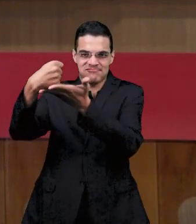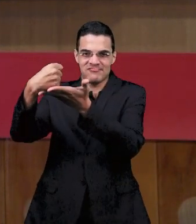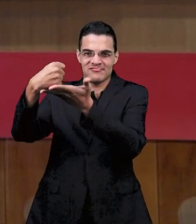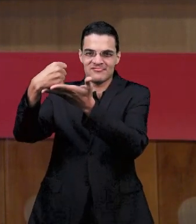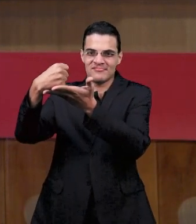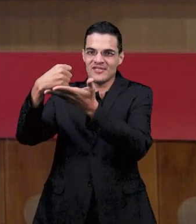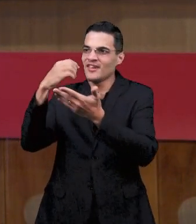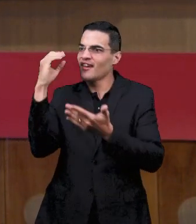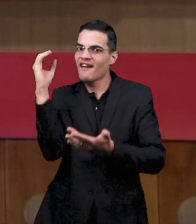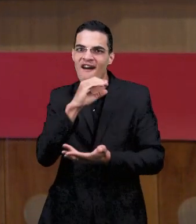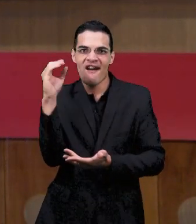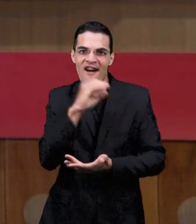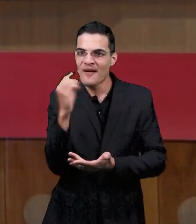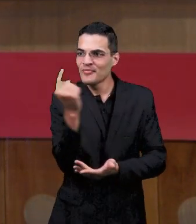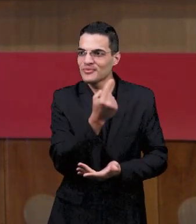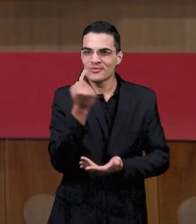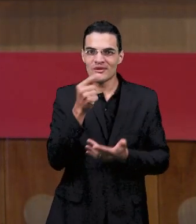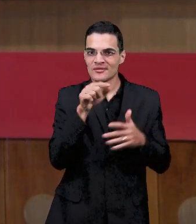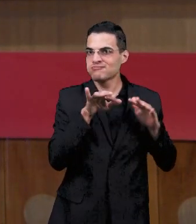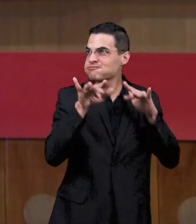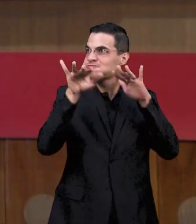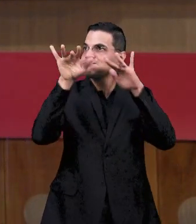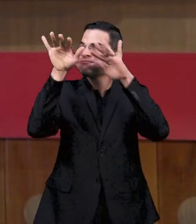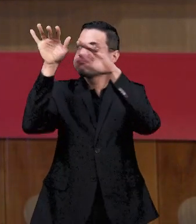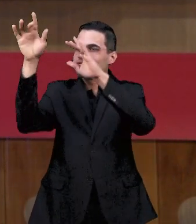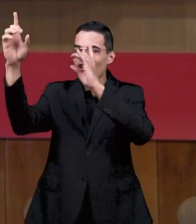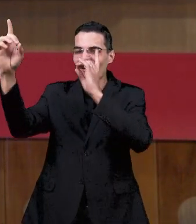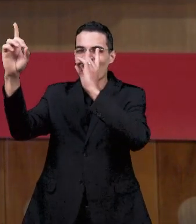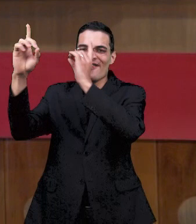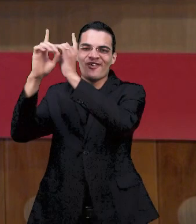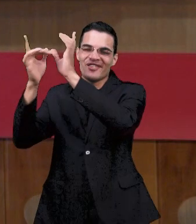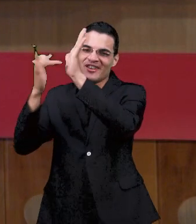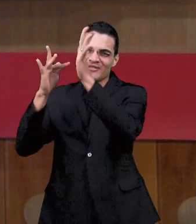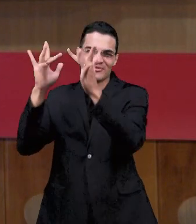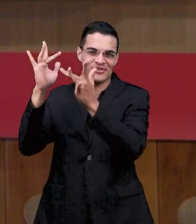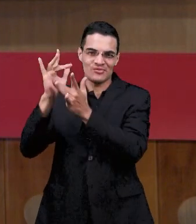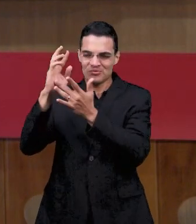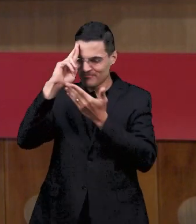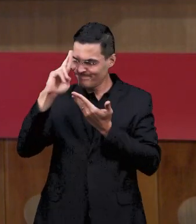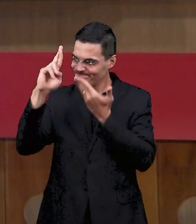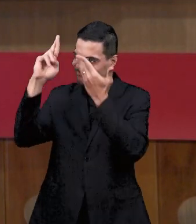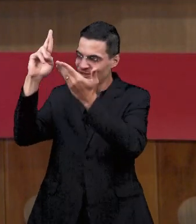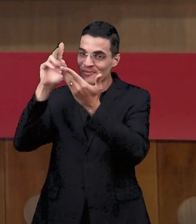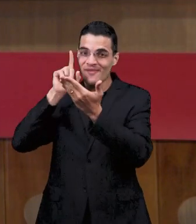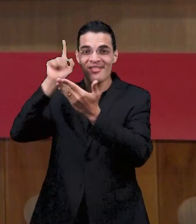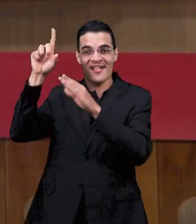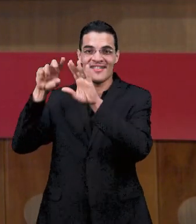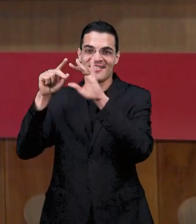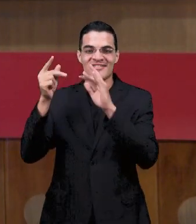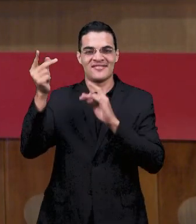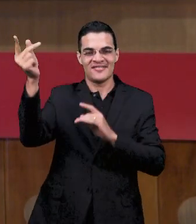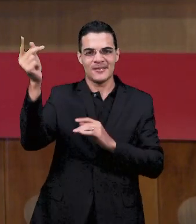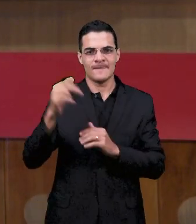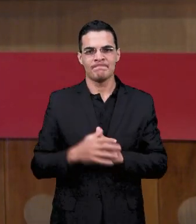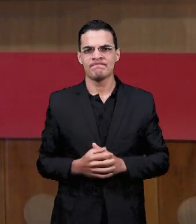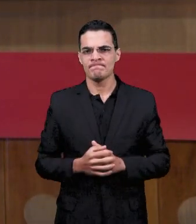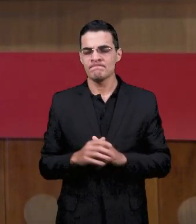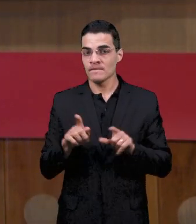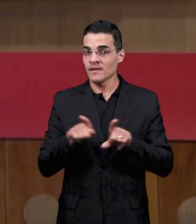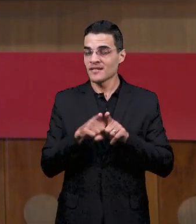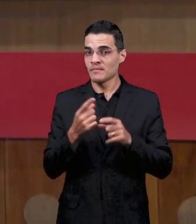aqui, mas vamos nos encontrar com o Senhor na eternidade. E uma coisa que chama muita